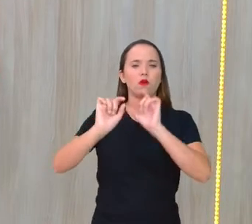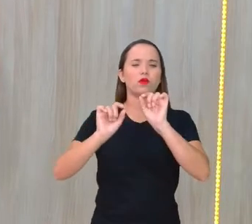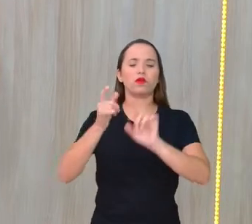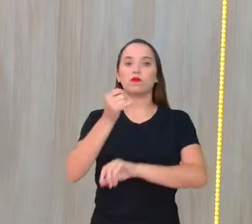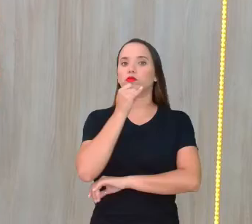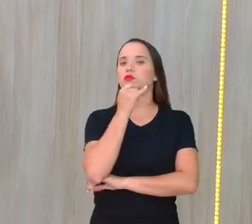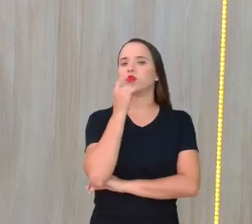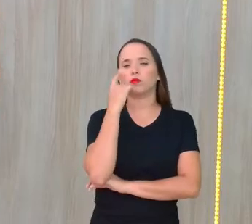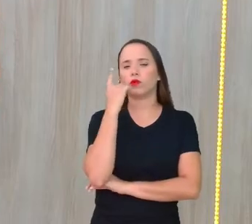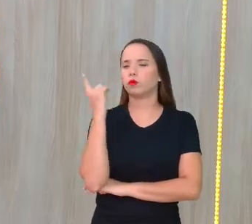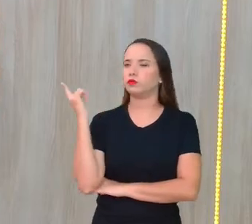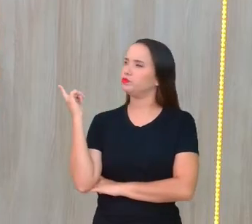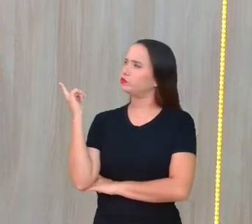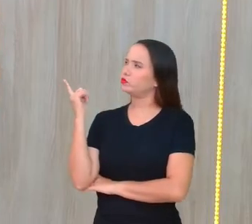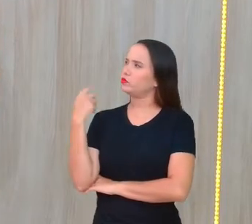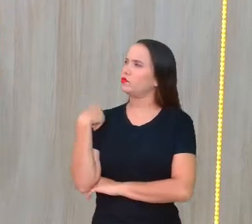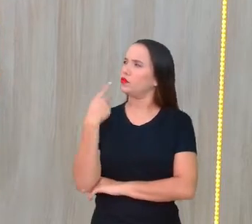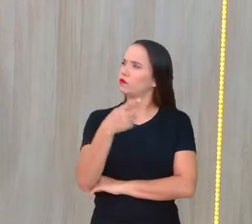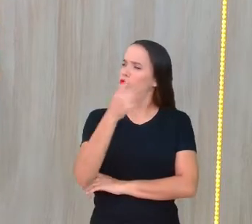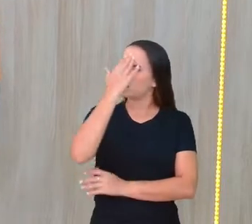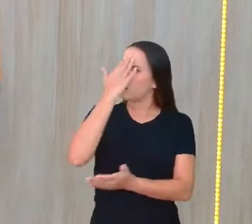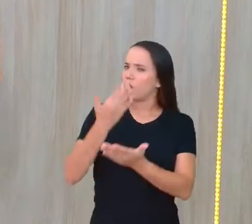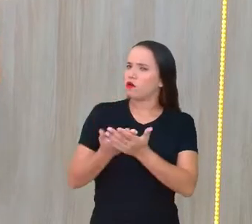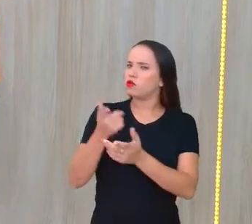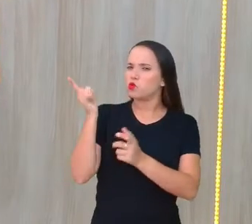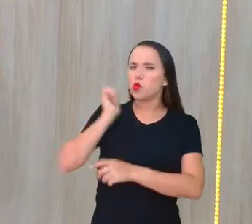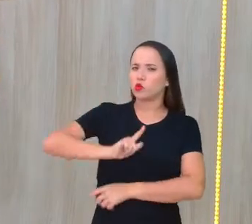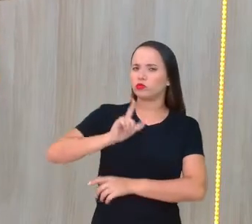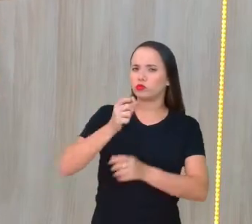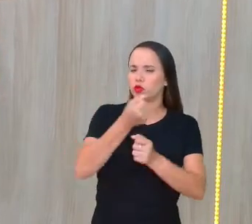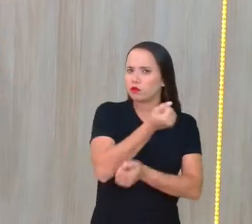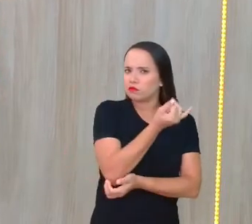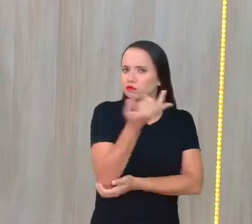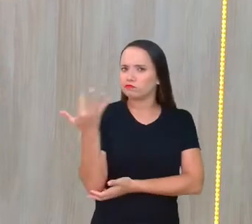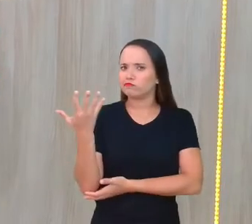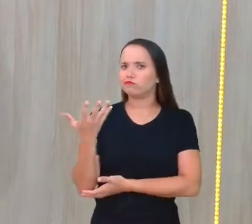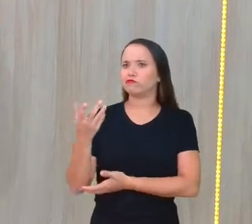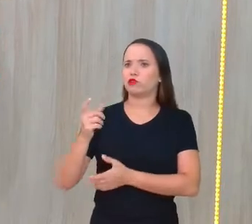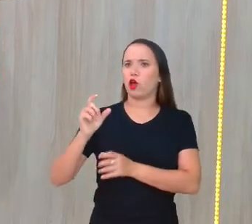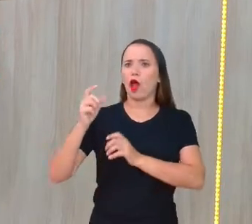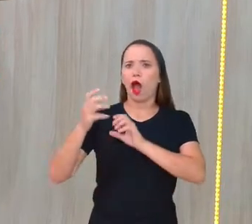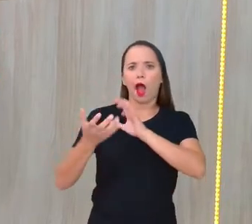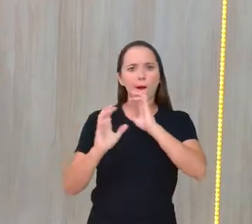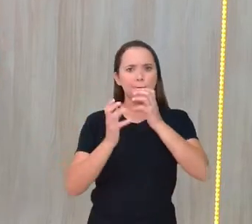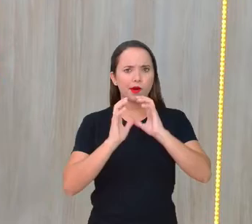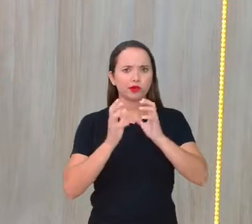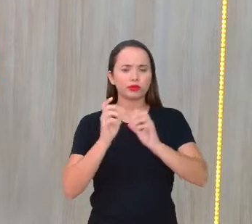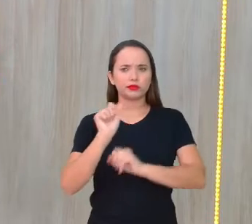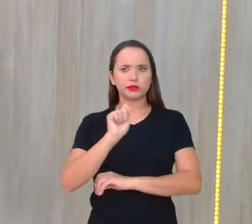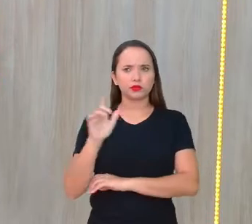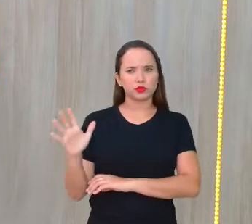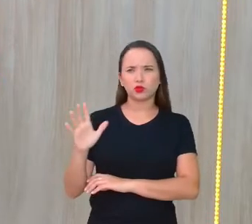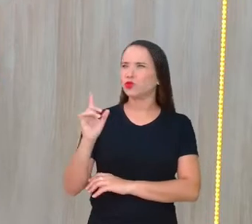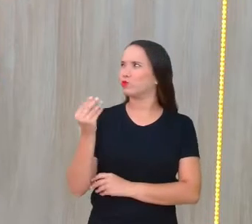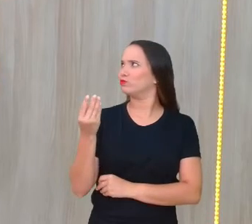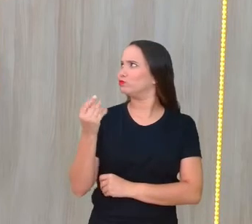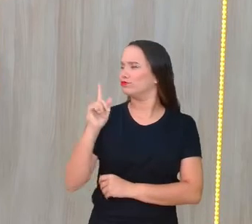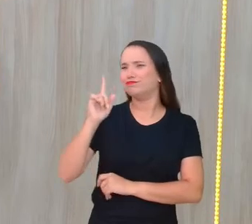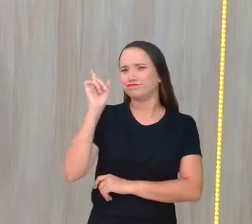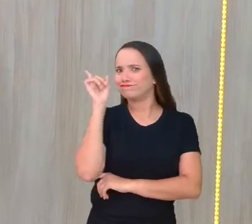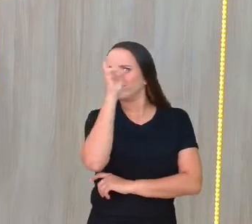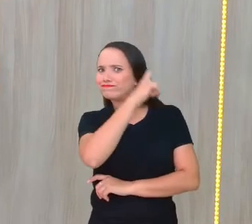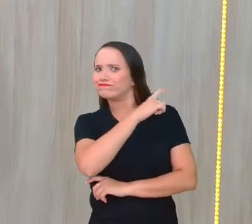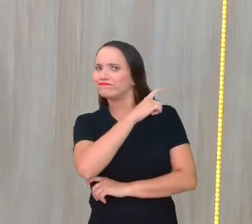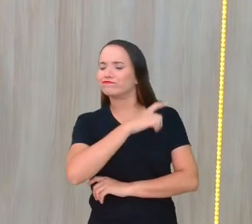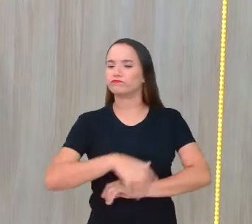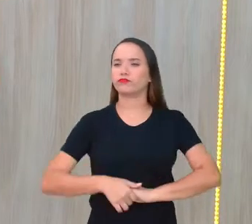uma olhadinha aí se daria para a gente contar quantas bolinhas azuis vão se transformar. É meio que um desafio, né? Ou seja, vai ficar uma quantidade tão grande. Mas vamos ver aí